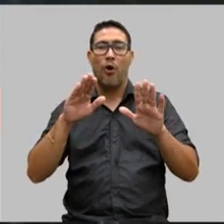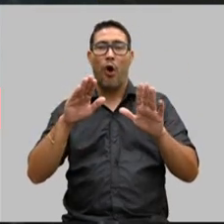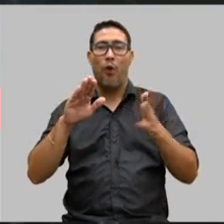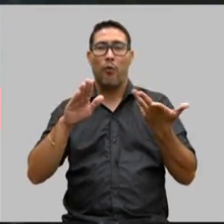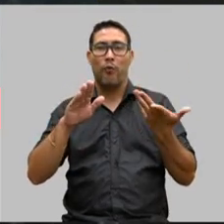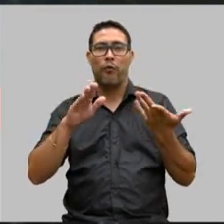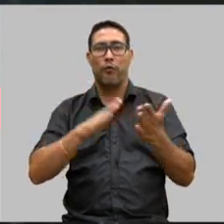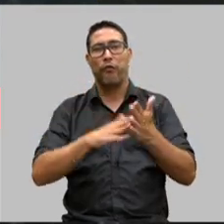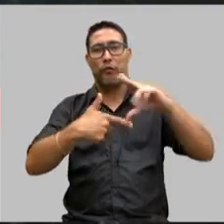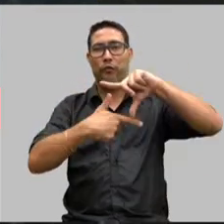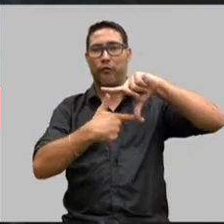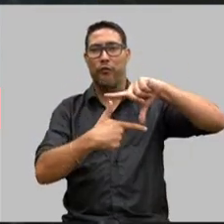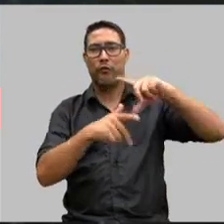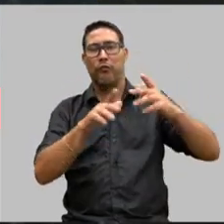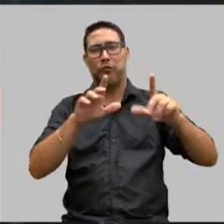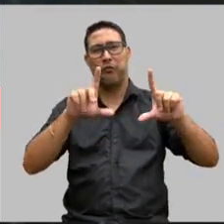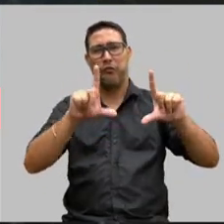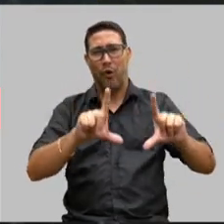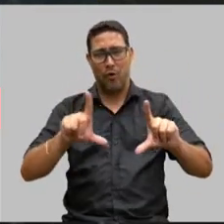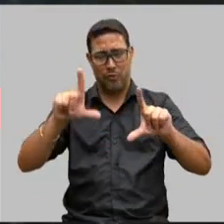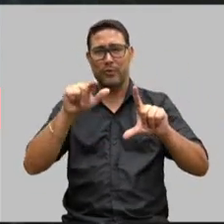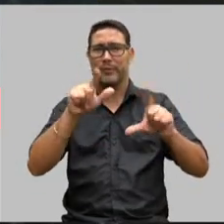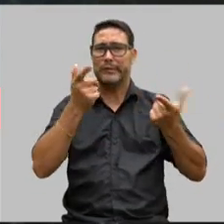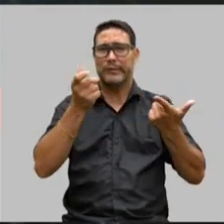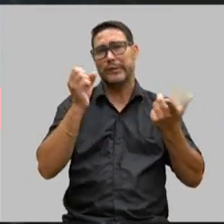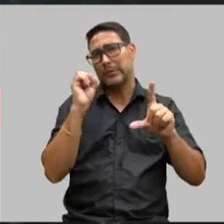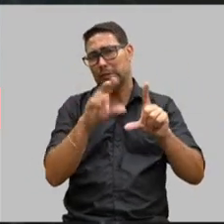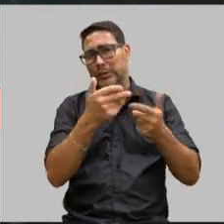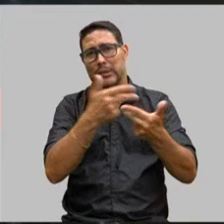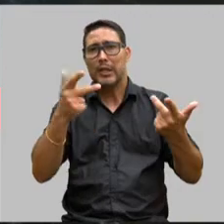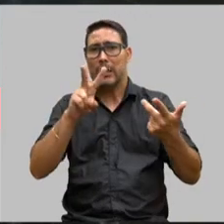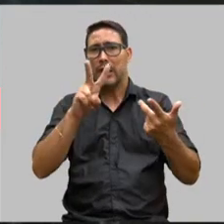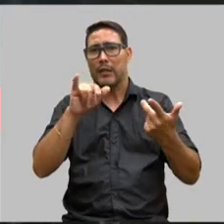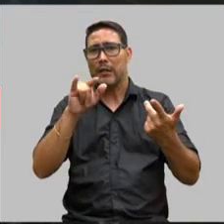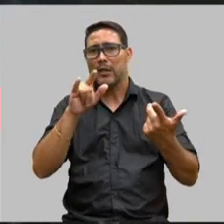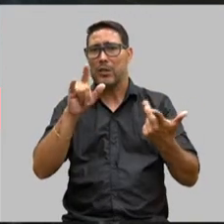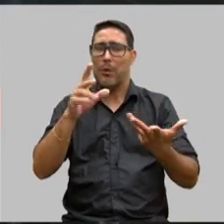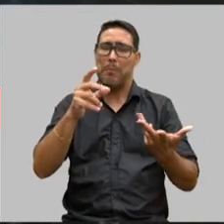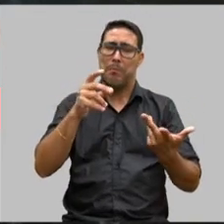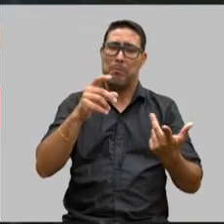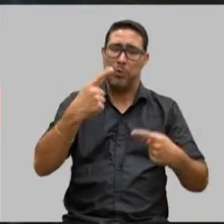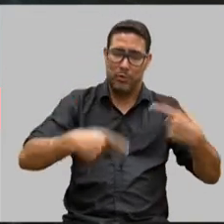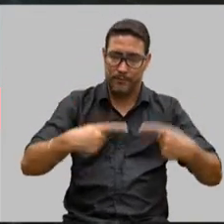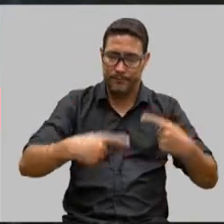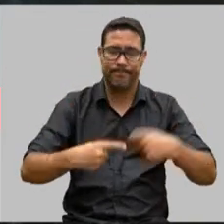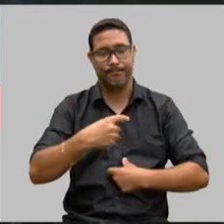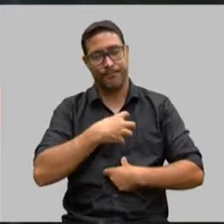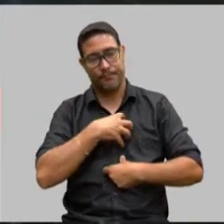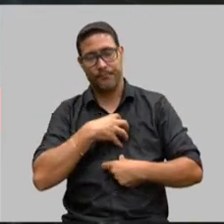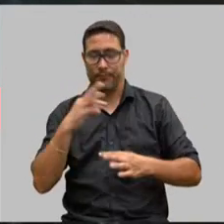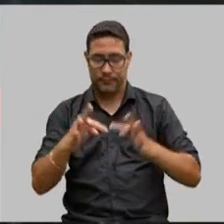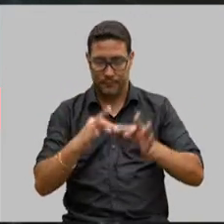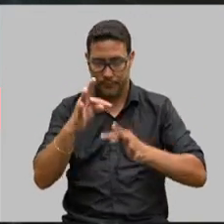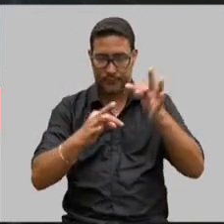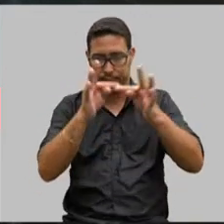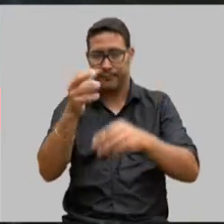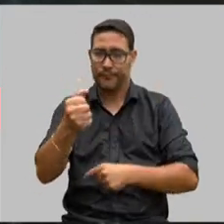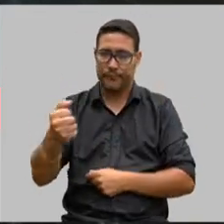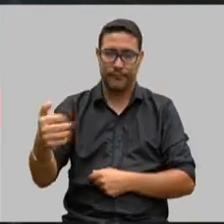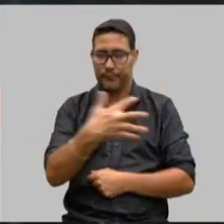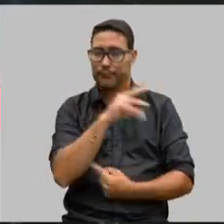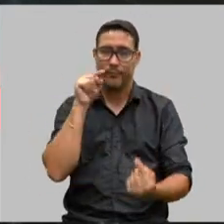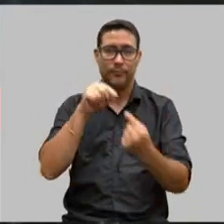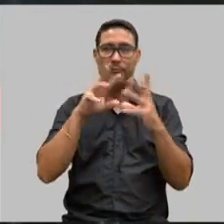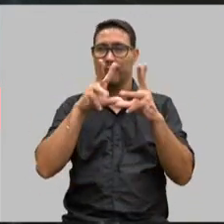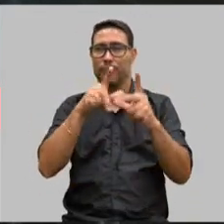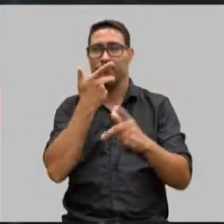construir uma política estadual de pesquisa, ciência, tecnologia e inovação, e tem tudo a ver com o que nós estamos falando aqui.